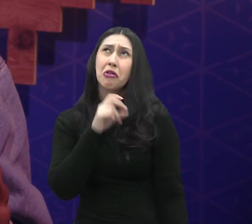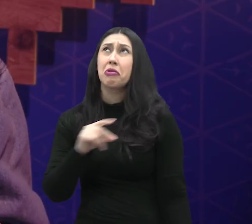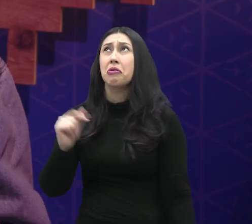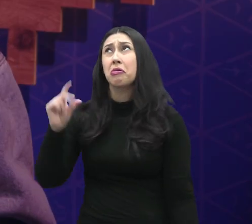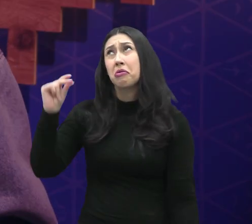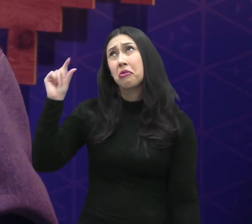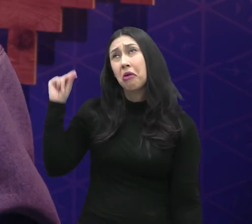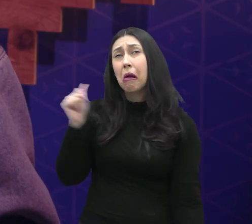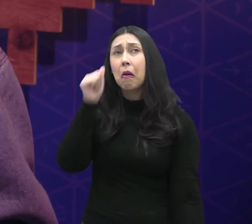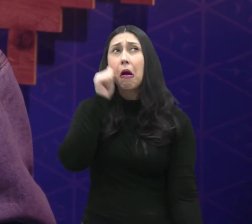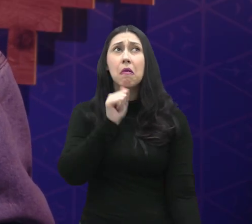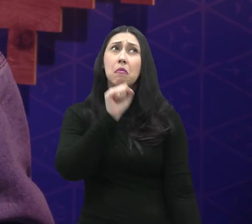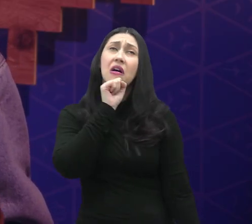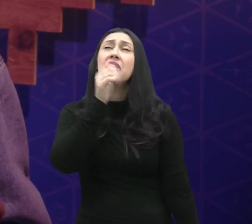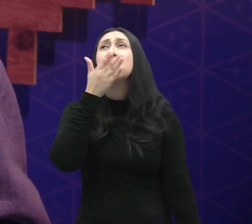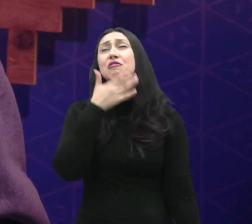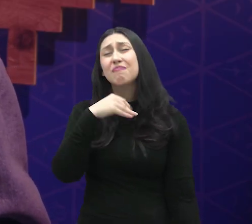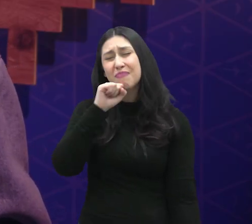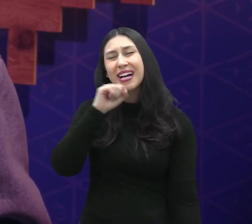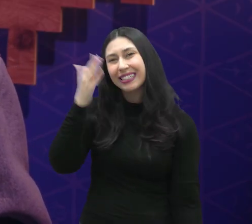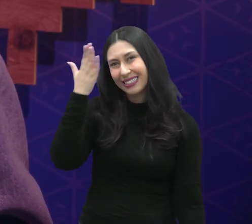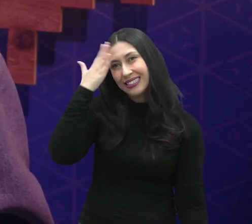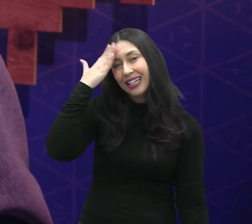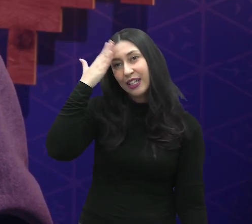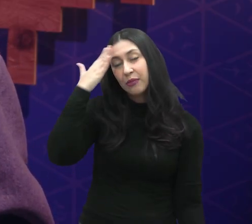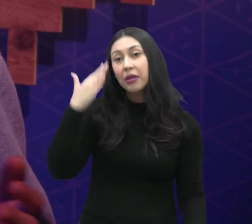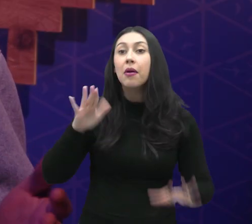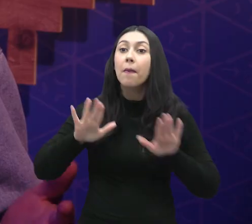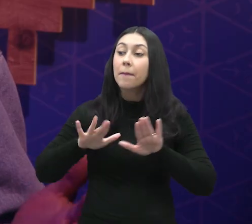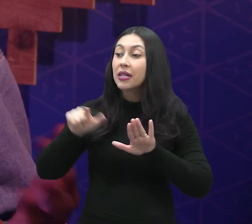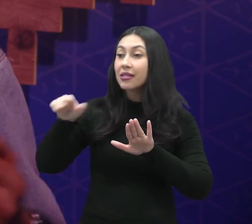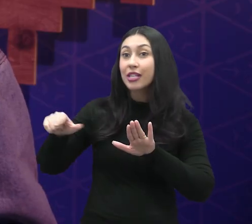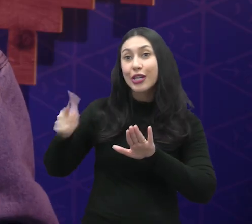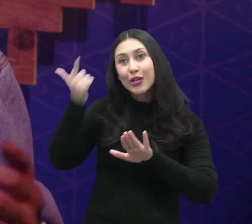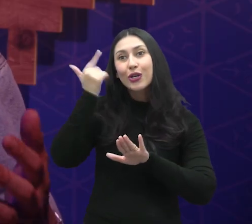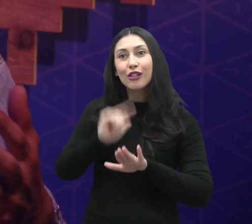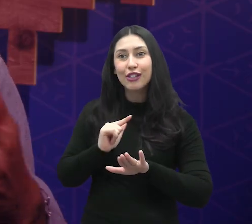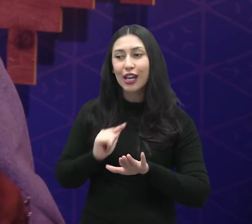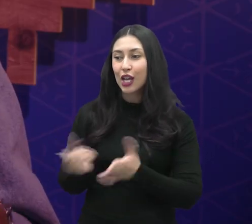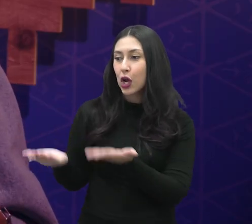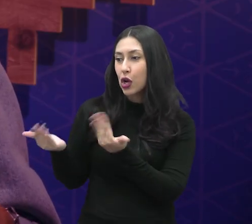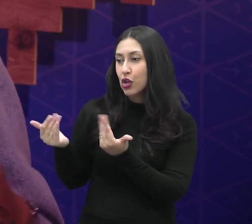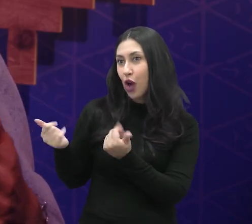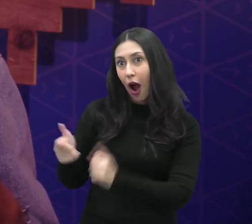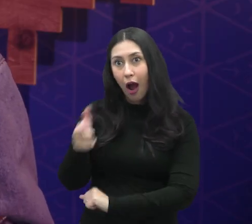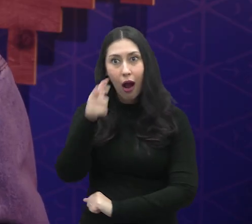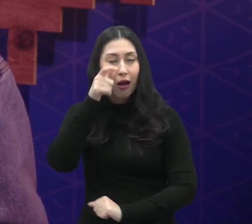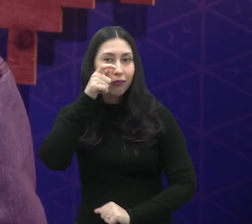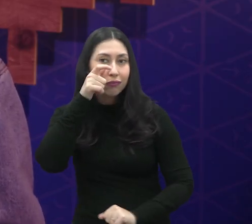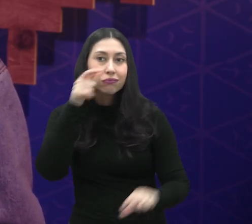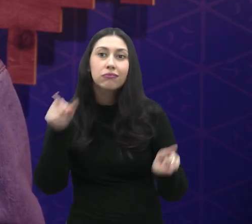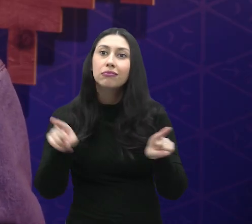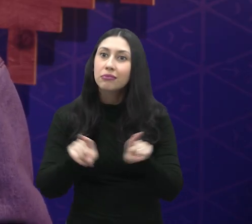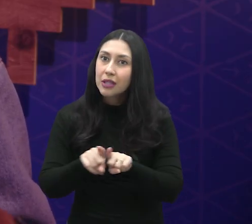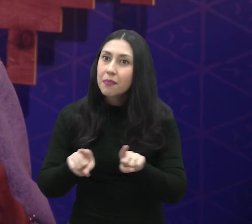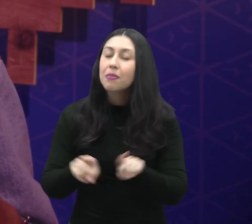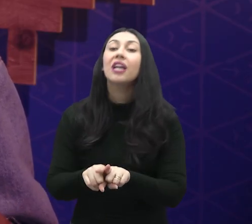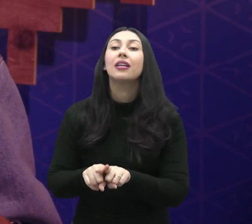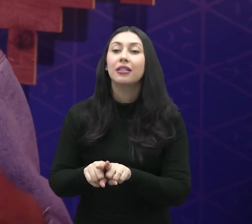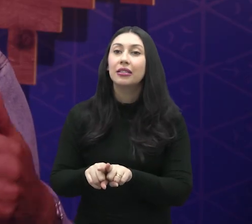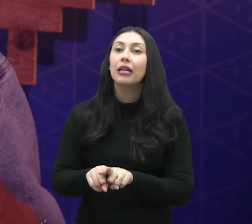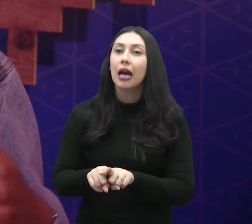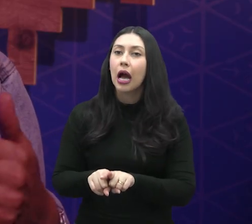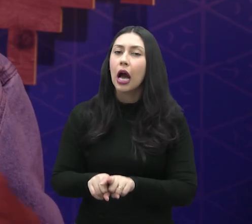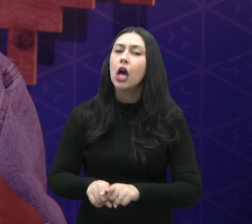velho, de mãe, de pai, sabe? Essas coisas assim. E quando ele consegue incluir, trazer pessoas mais novas para esse universo, falar